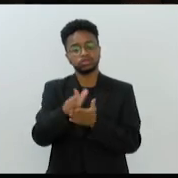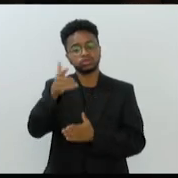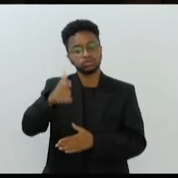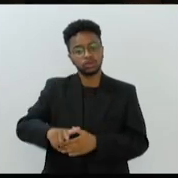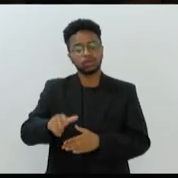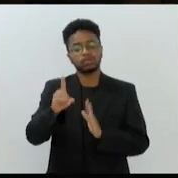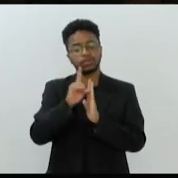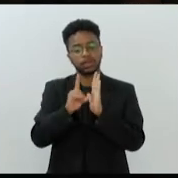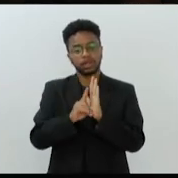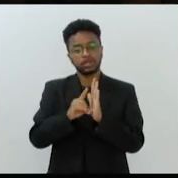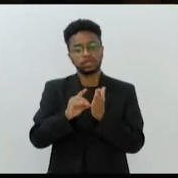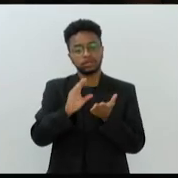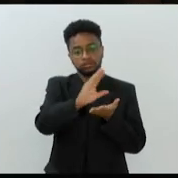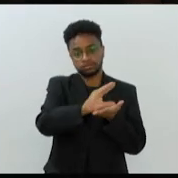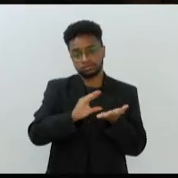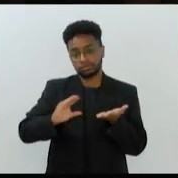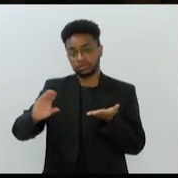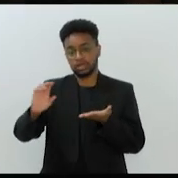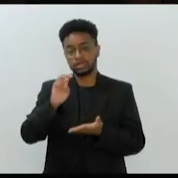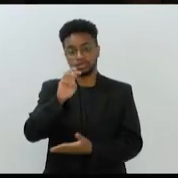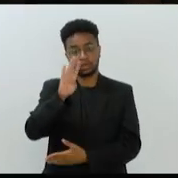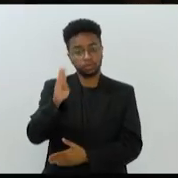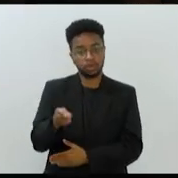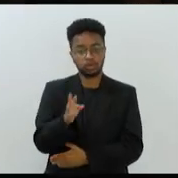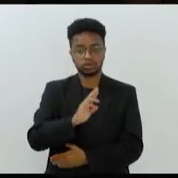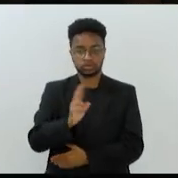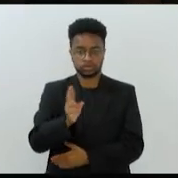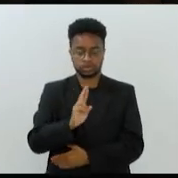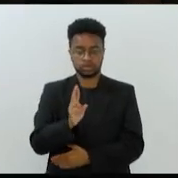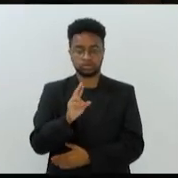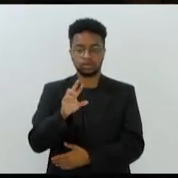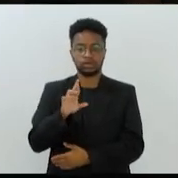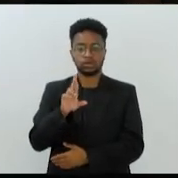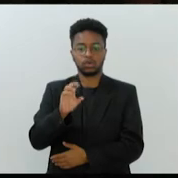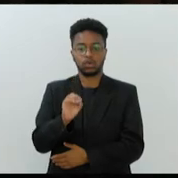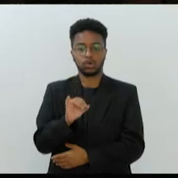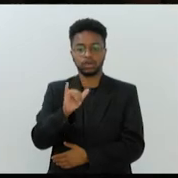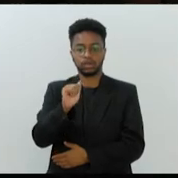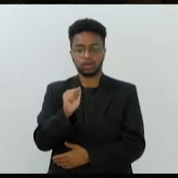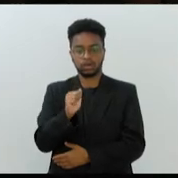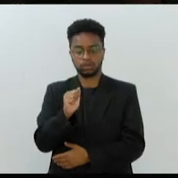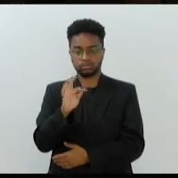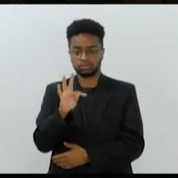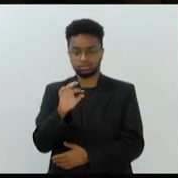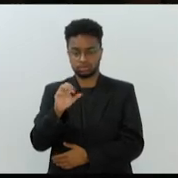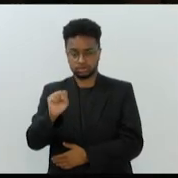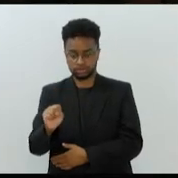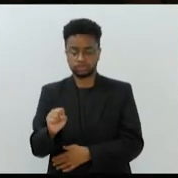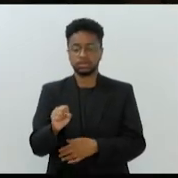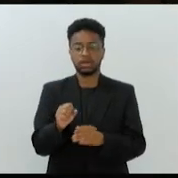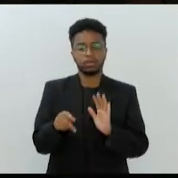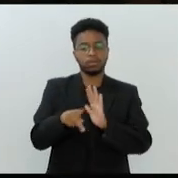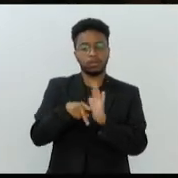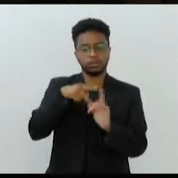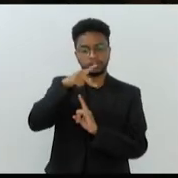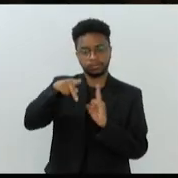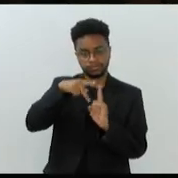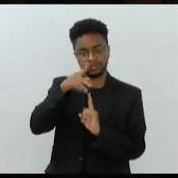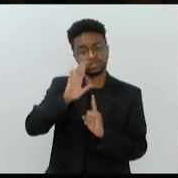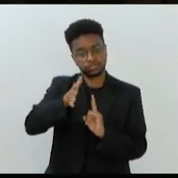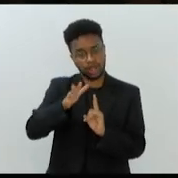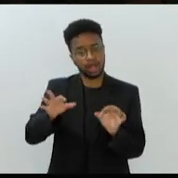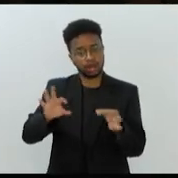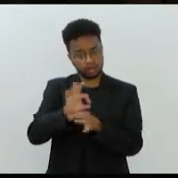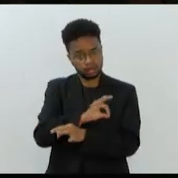desviando 5 bilhões de reais de royalties, participações especiais, que deveriam ir para o Rio Previdência, que estavam já no Rio Previdência. O